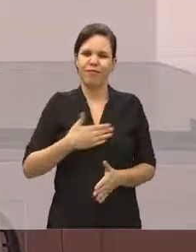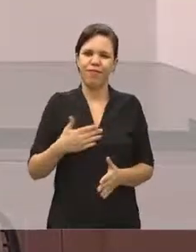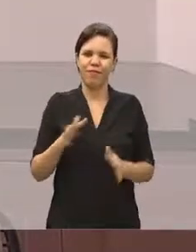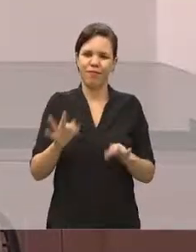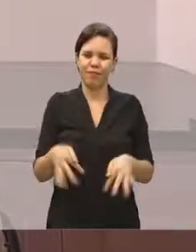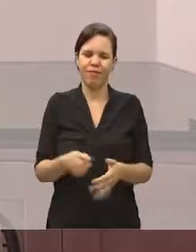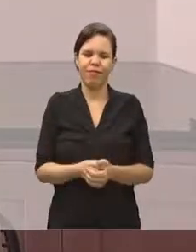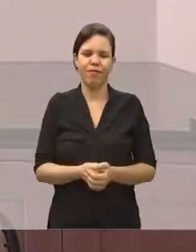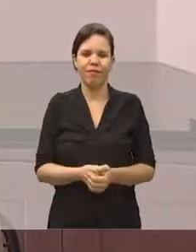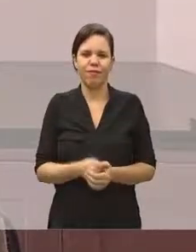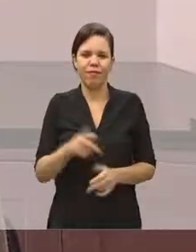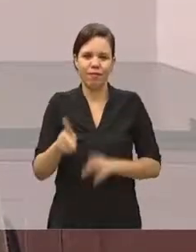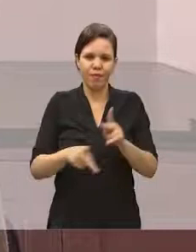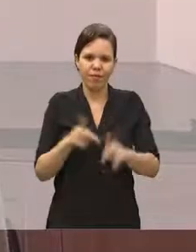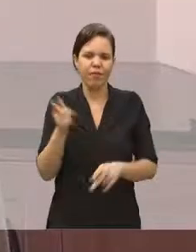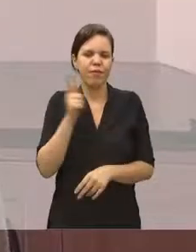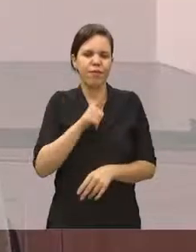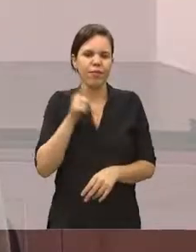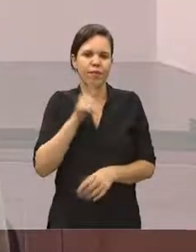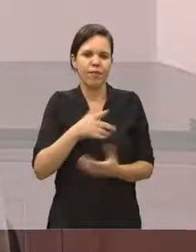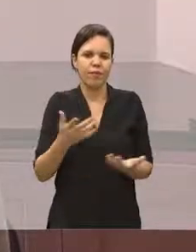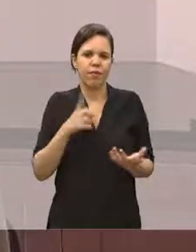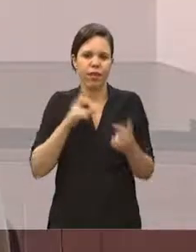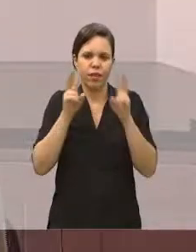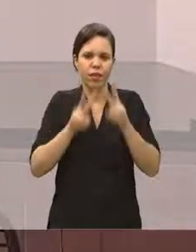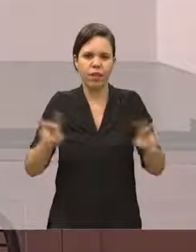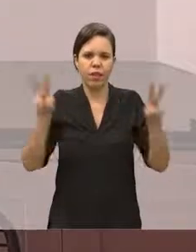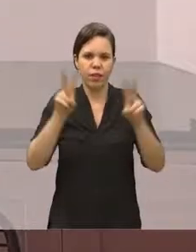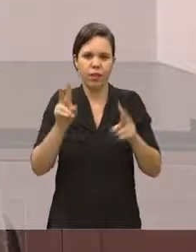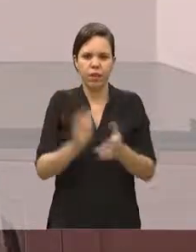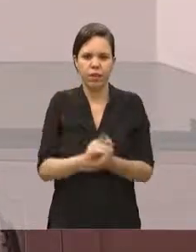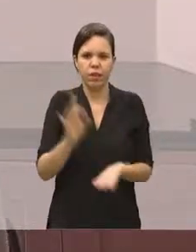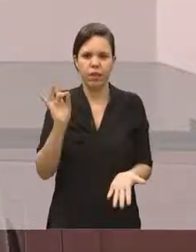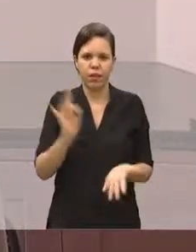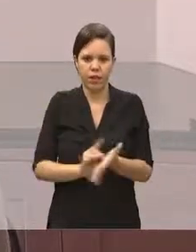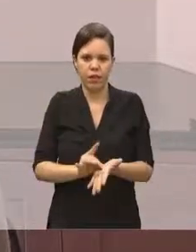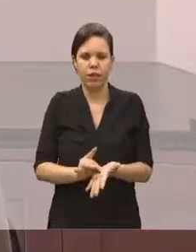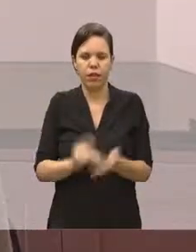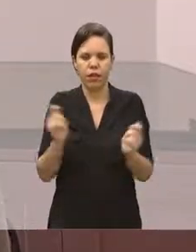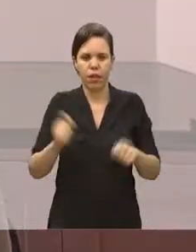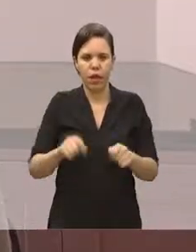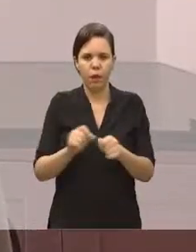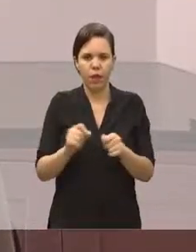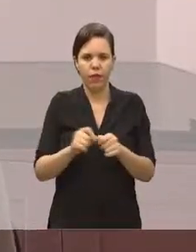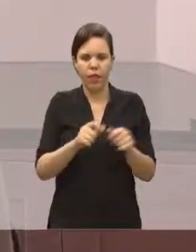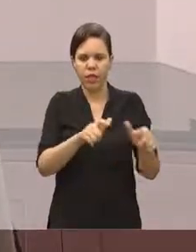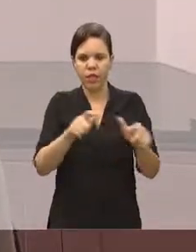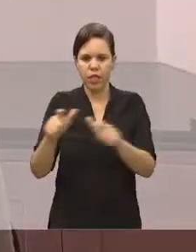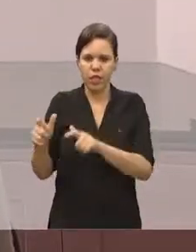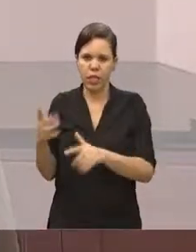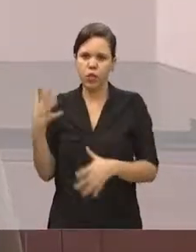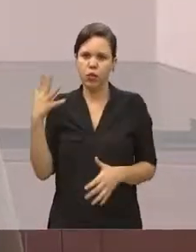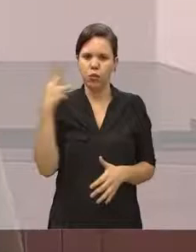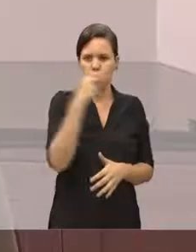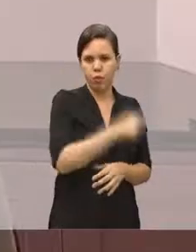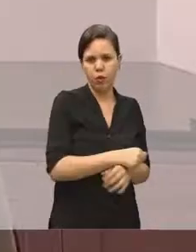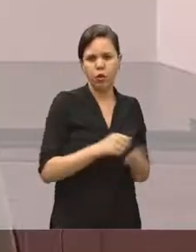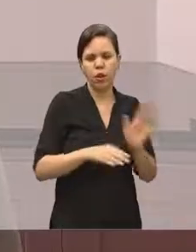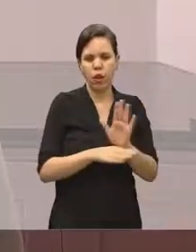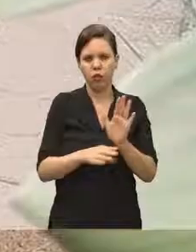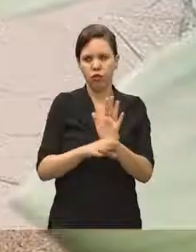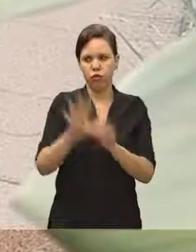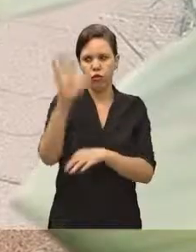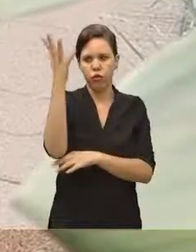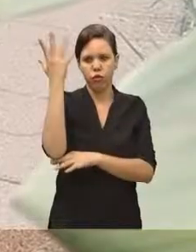final as pessoas conseguem ter essa visão que realmente dá para fazer um ambiente bonito e ajudar o meio